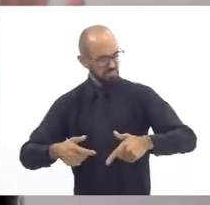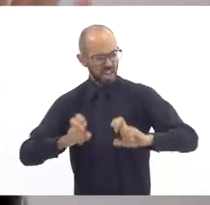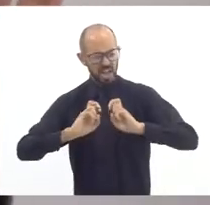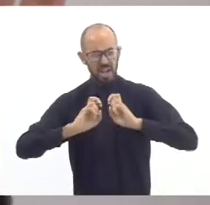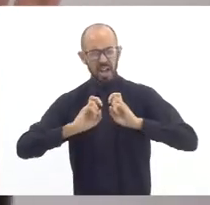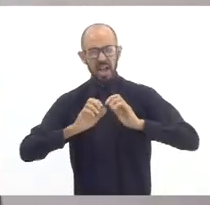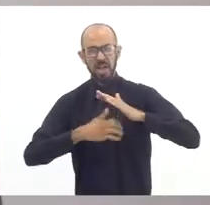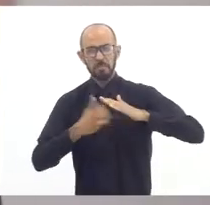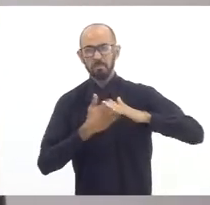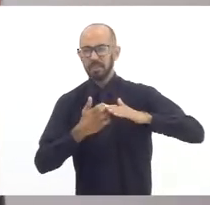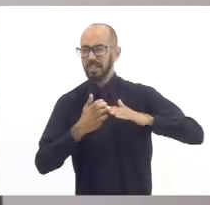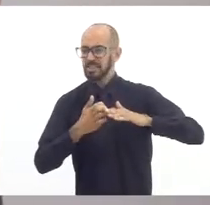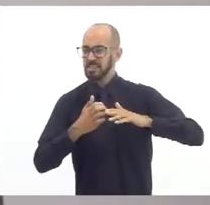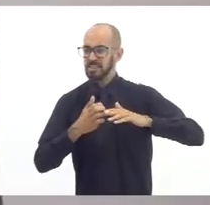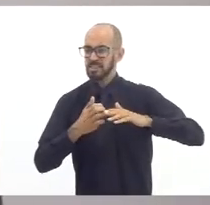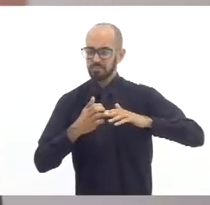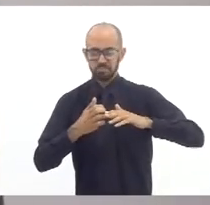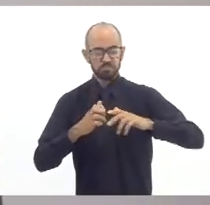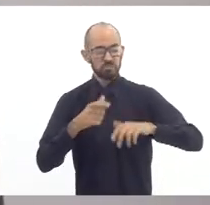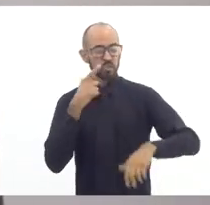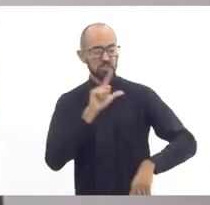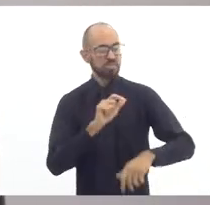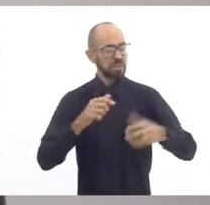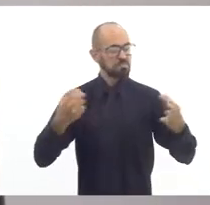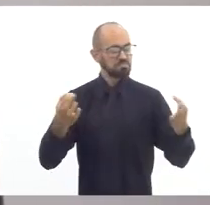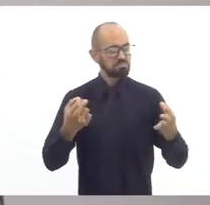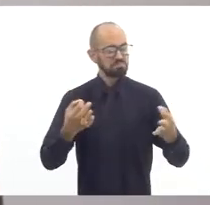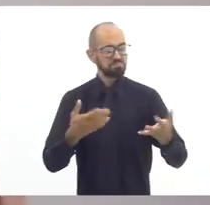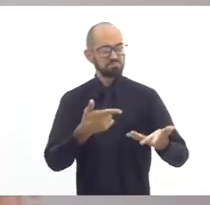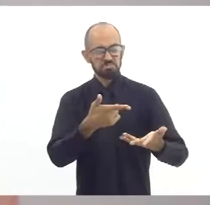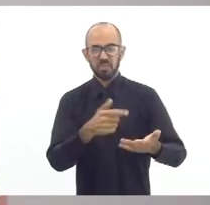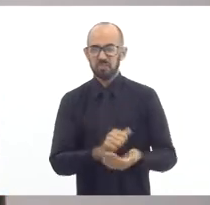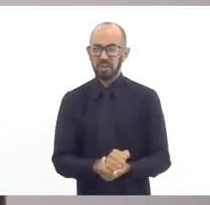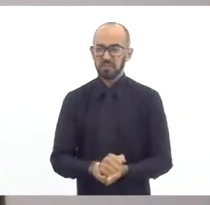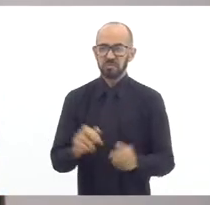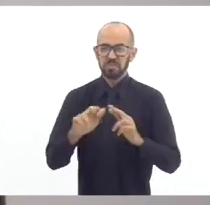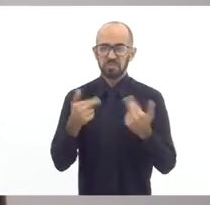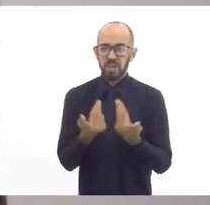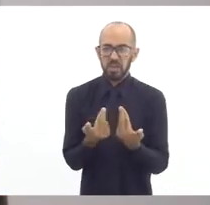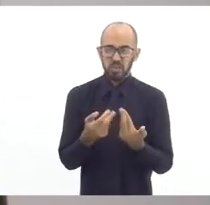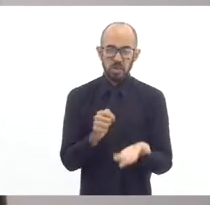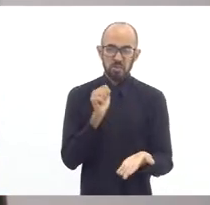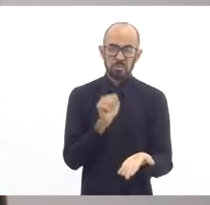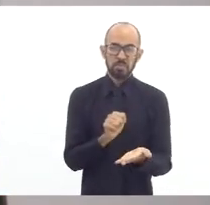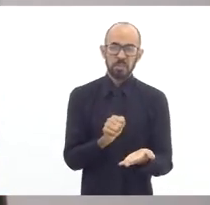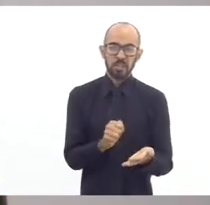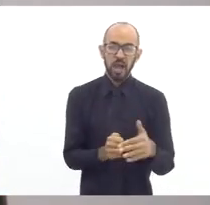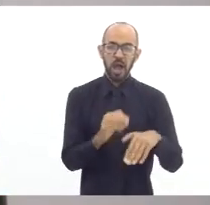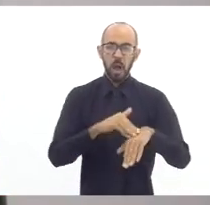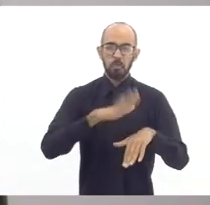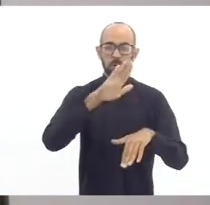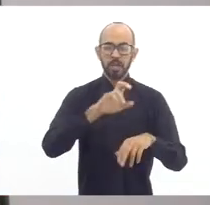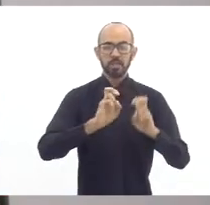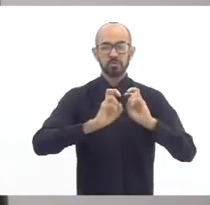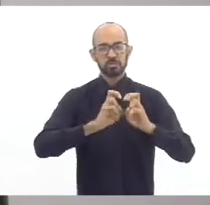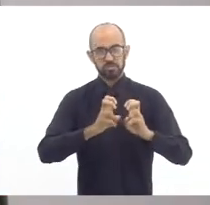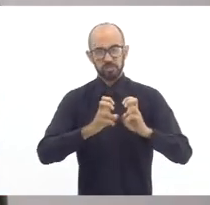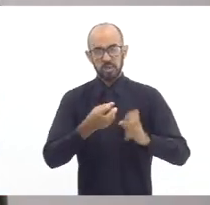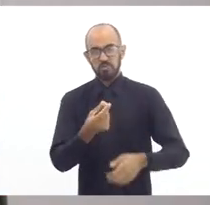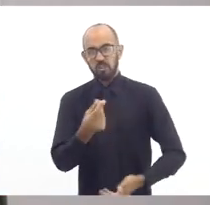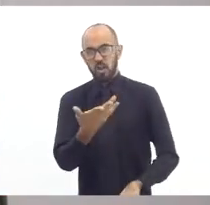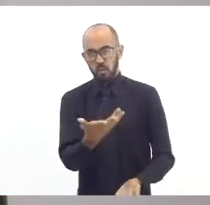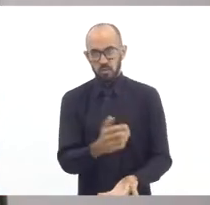5 funcionários efetivos, ela consegue fazer uma reunião e tentar colocar o aumento da passagem, indexador e